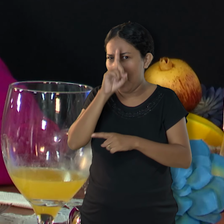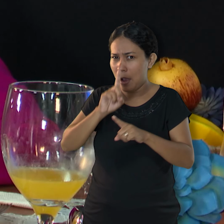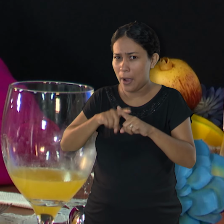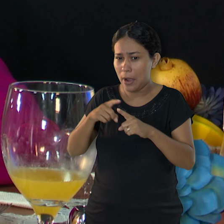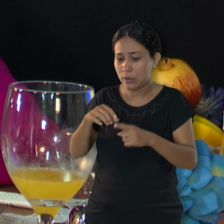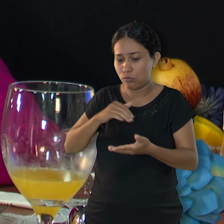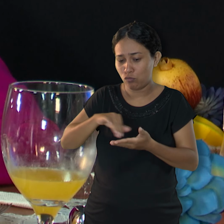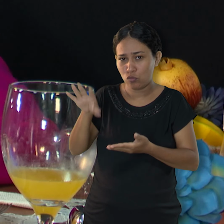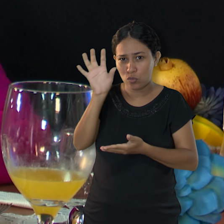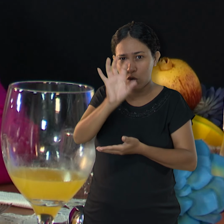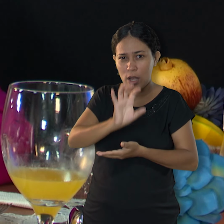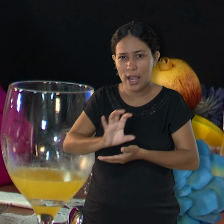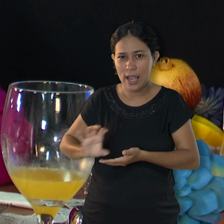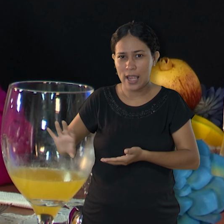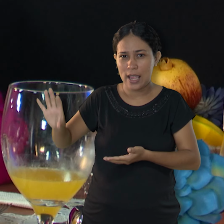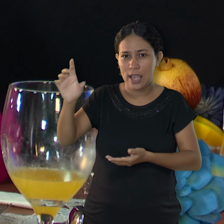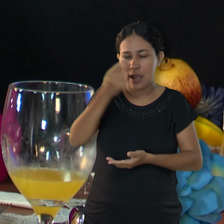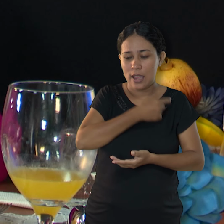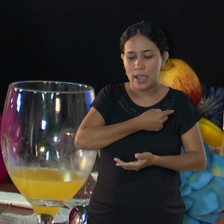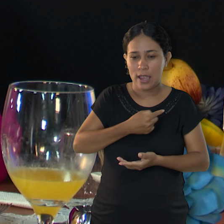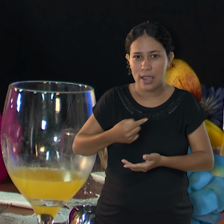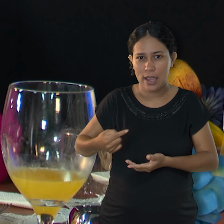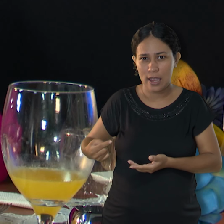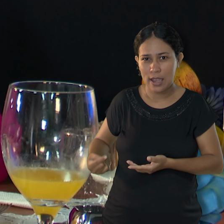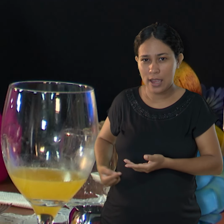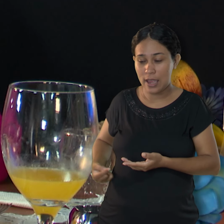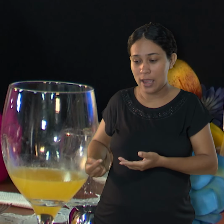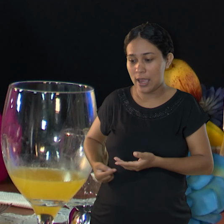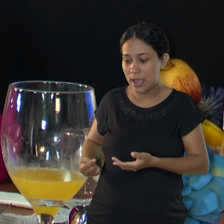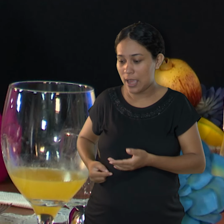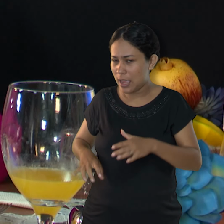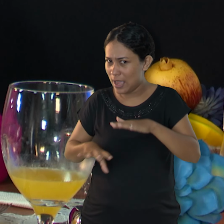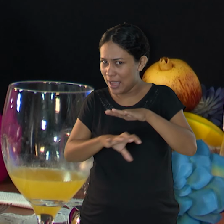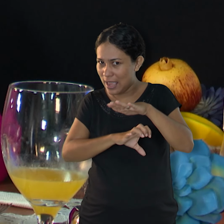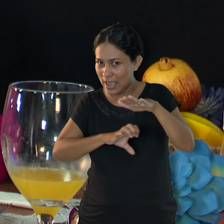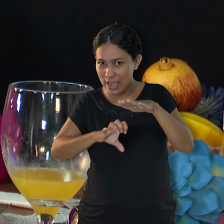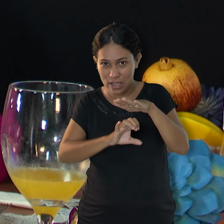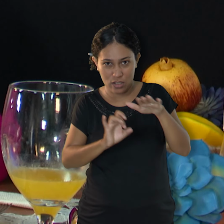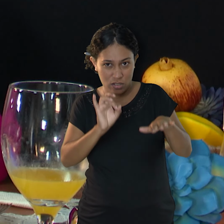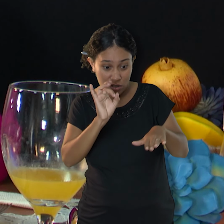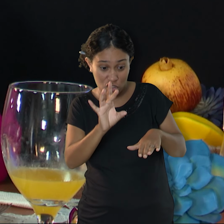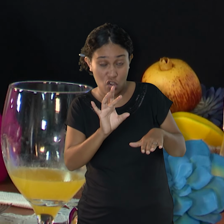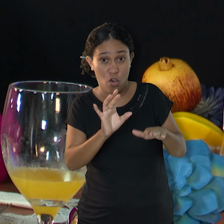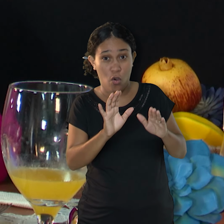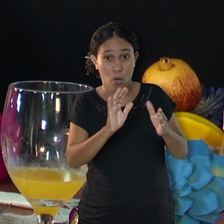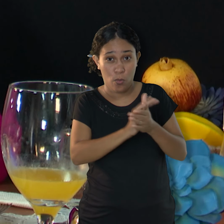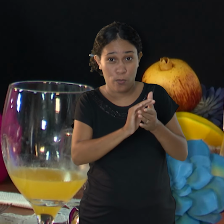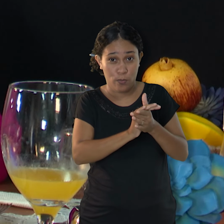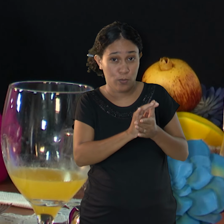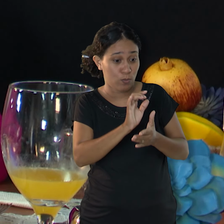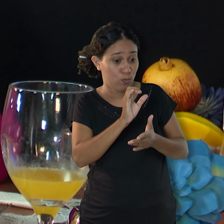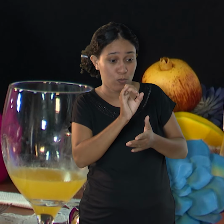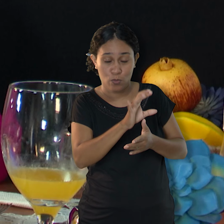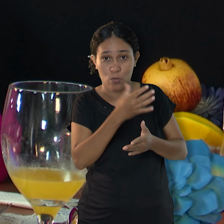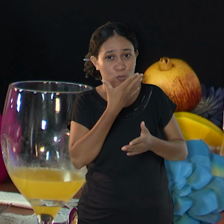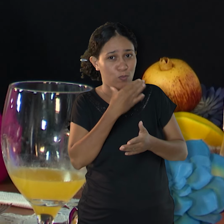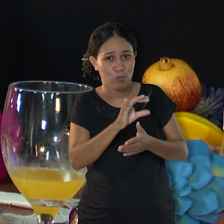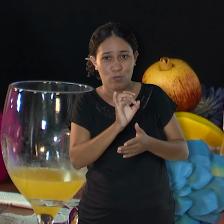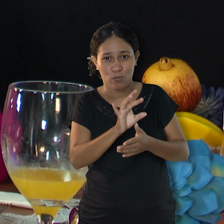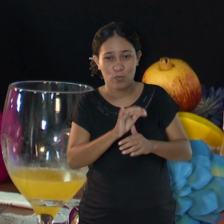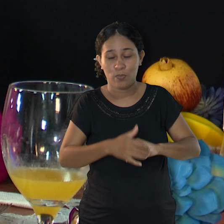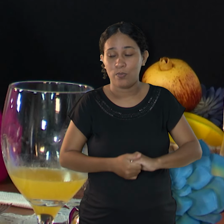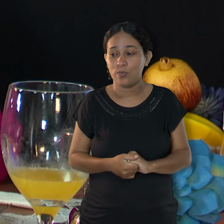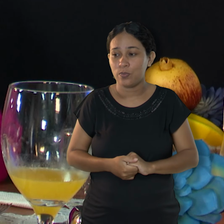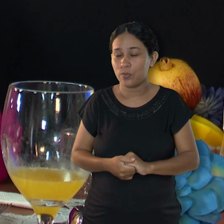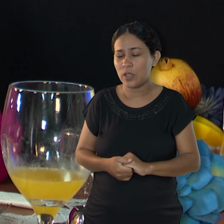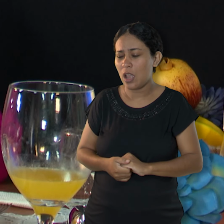nos outros cargos, tudo, na verdade, o empresário de casa é meu marido. Ele, então, né? É ele. E eu dando um auxílio,